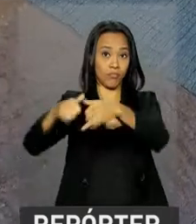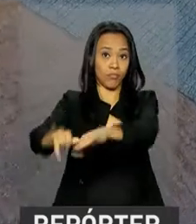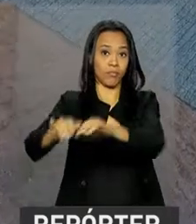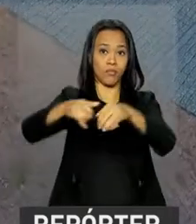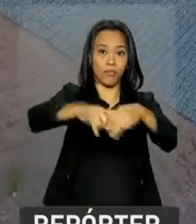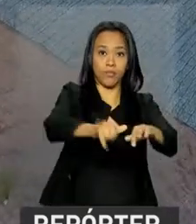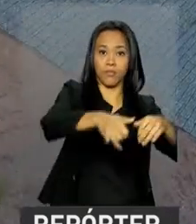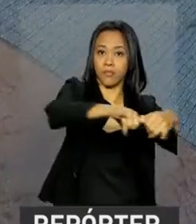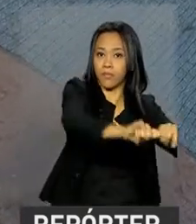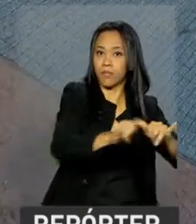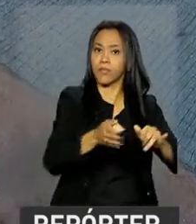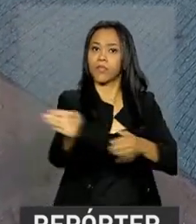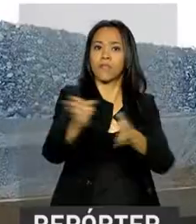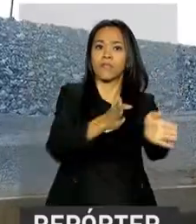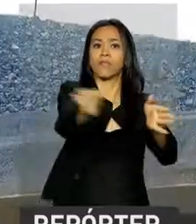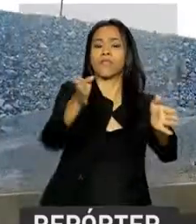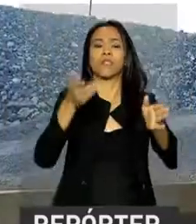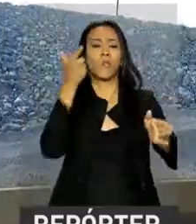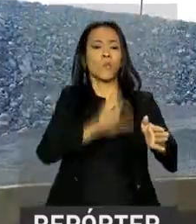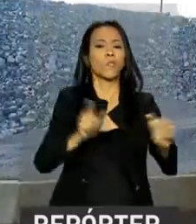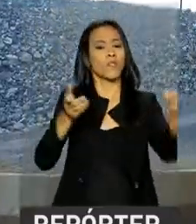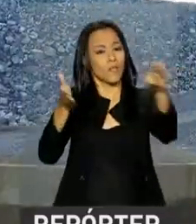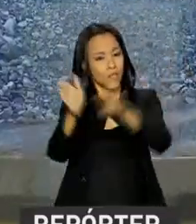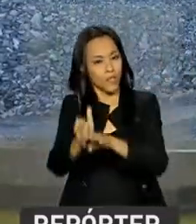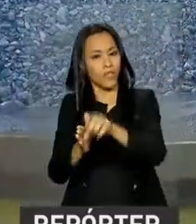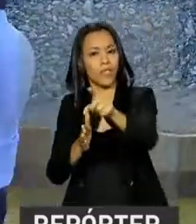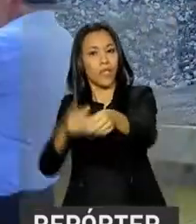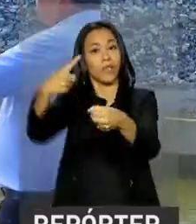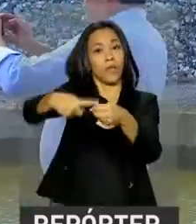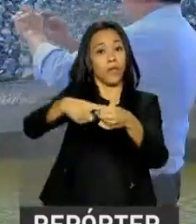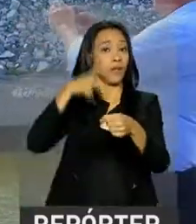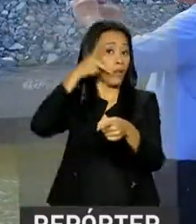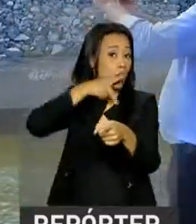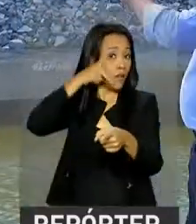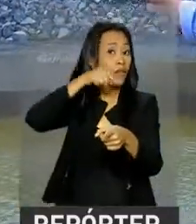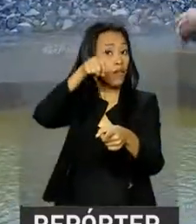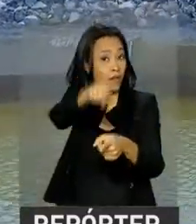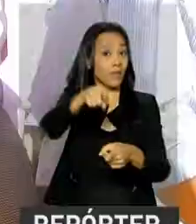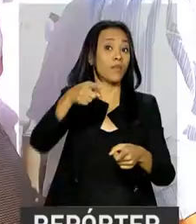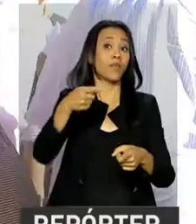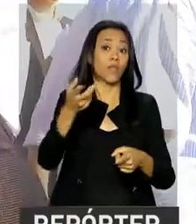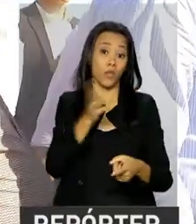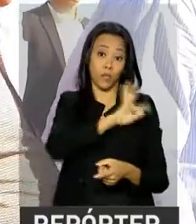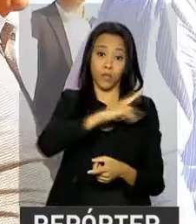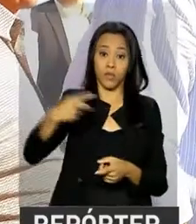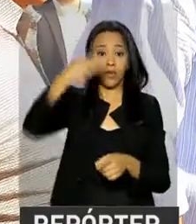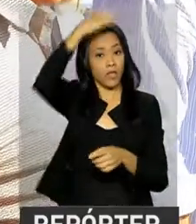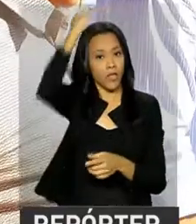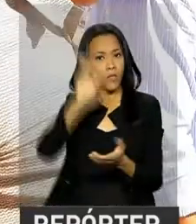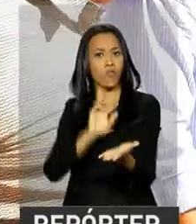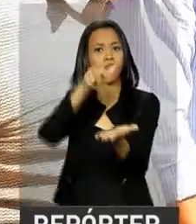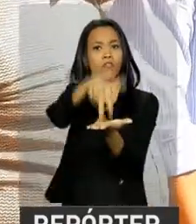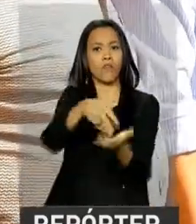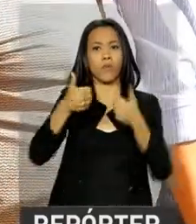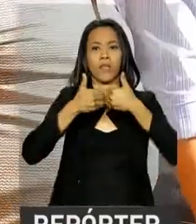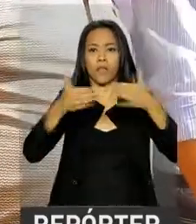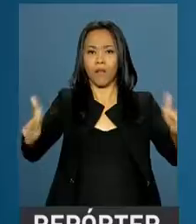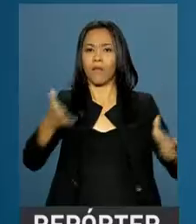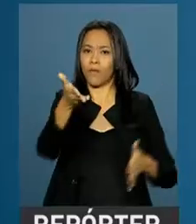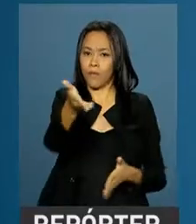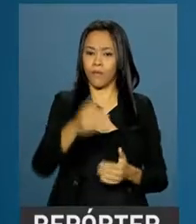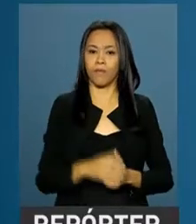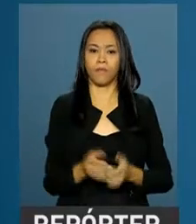subiu 217 quilômetros, até chegar a Monteiro, na Paraíba, onde o presidente Michel Temer inaugurou o eixo leste da